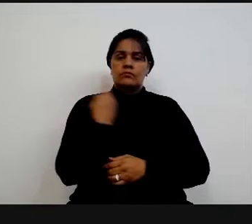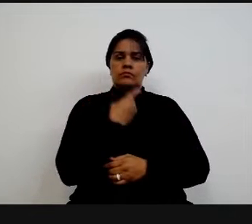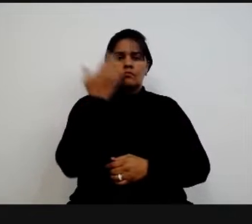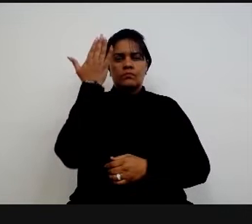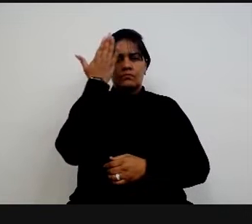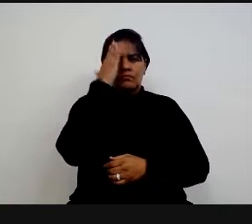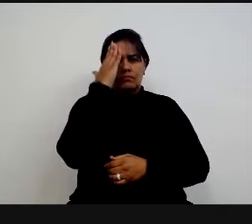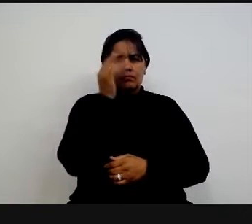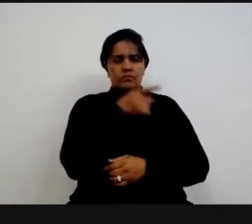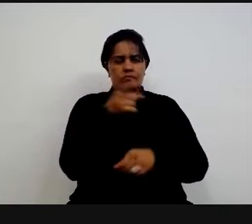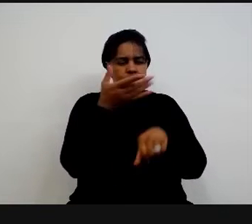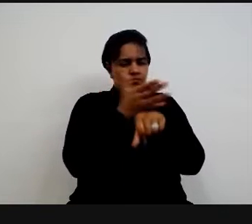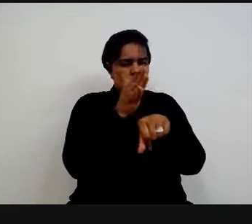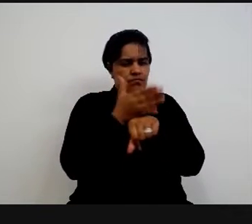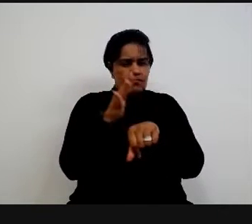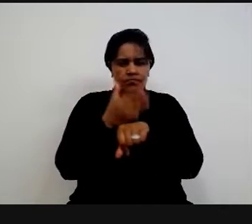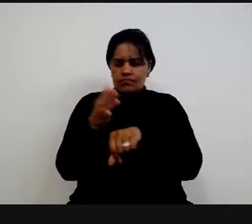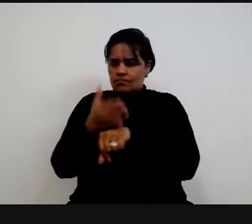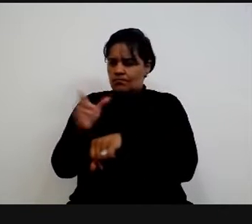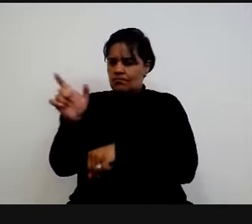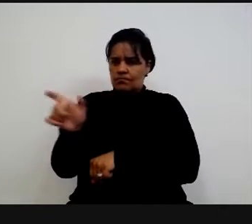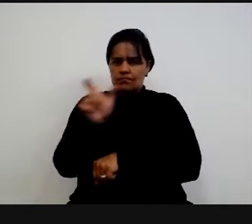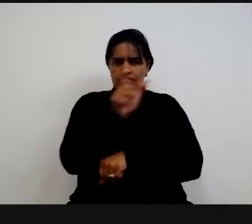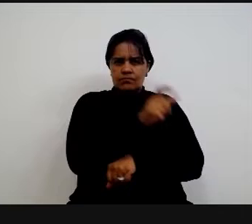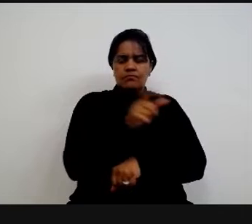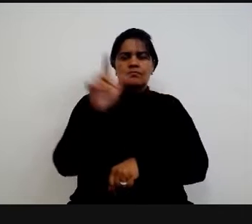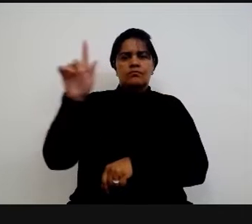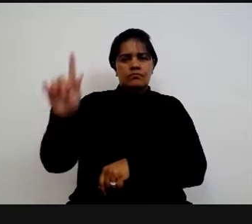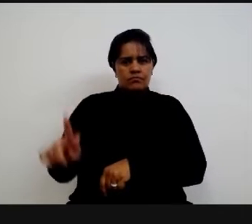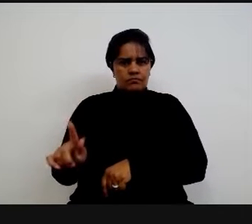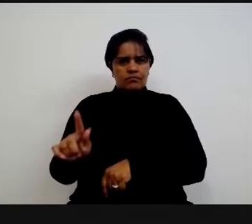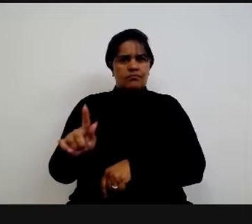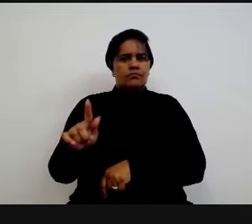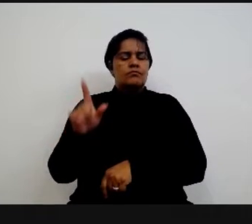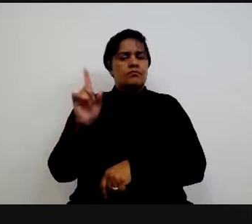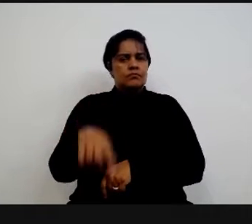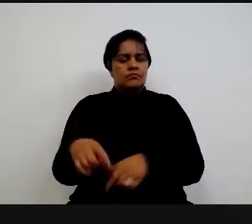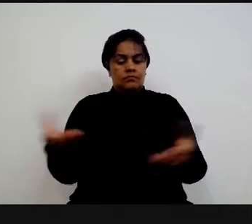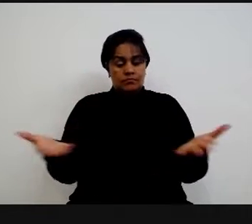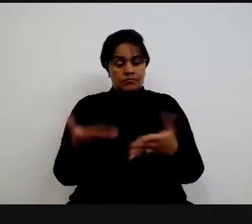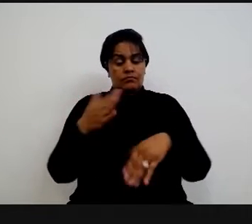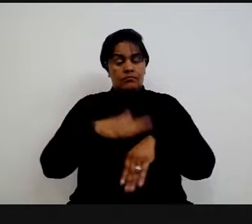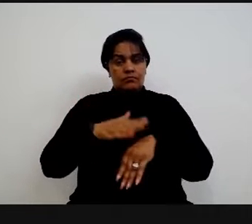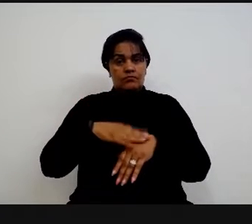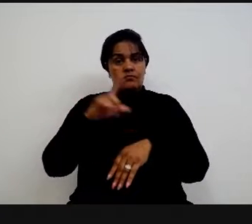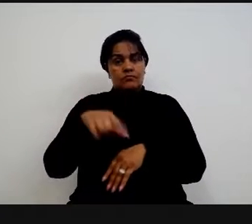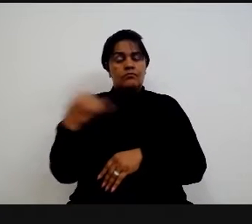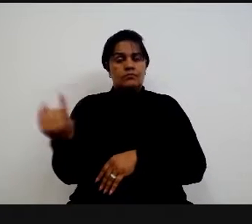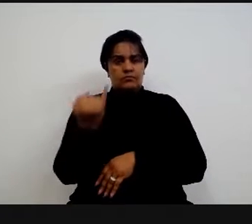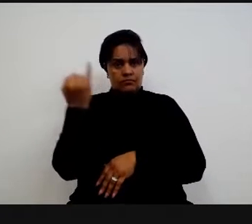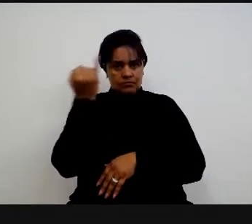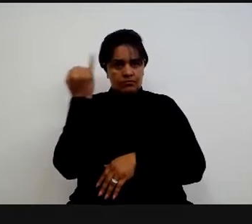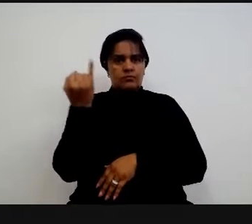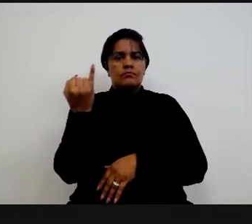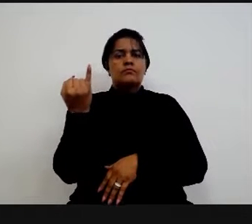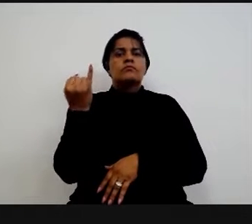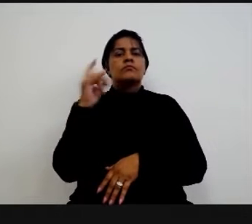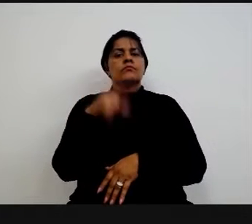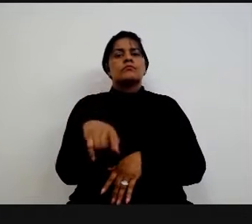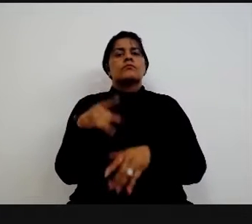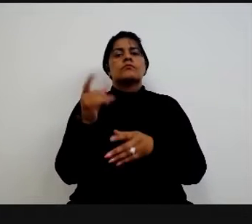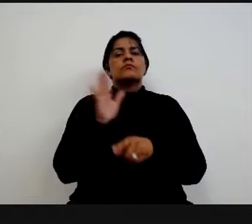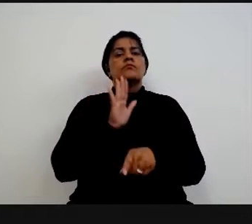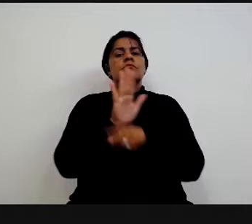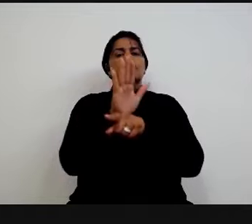entendeu que para preparar esses gestores nesses níveis estratégicos e táticos, nesse momento, é essencial, dando essa